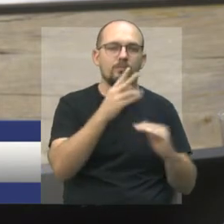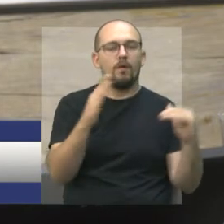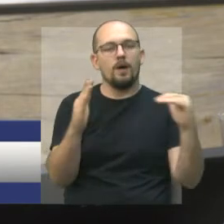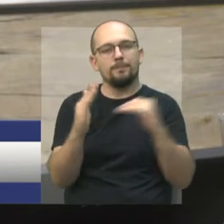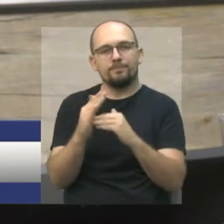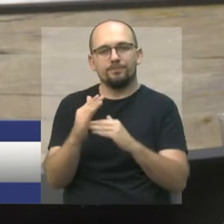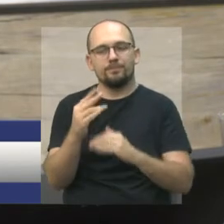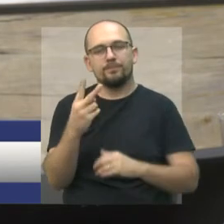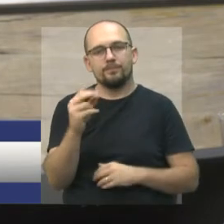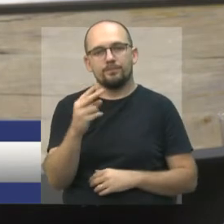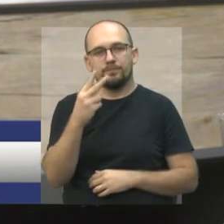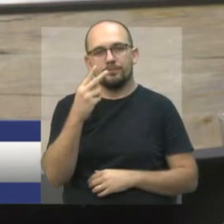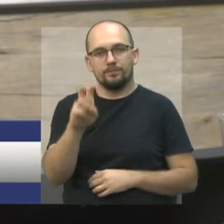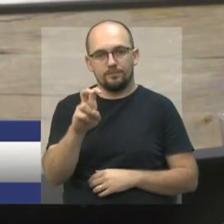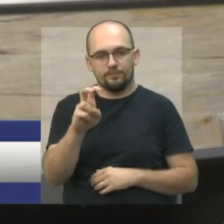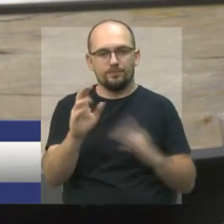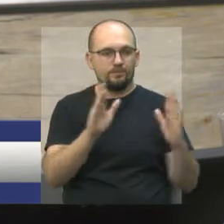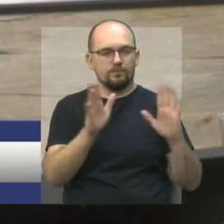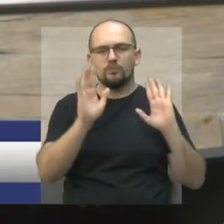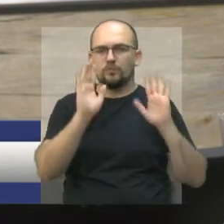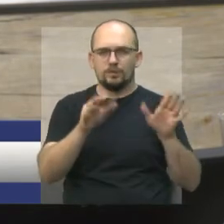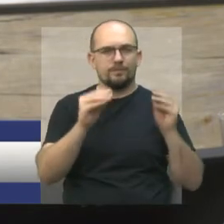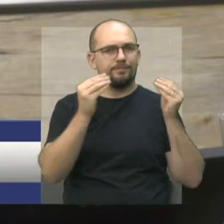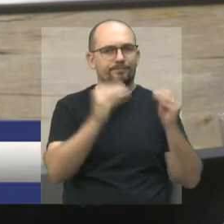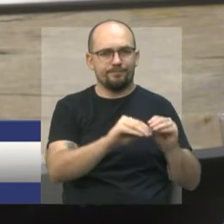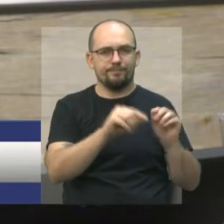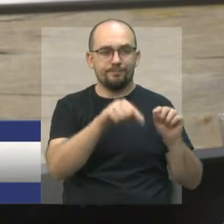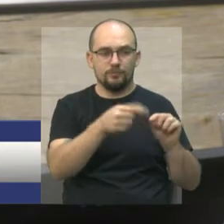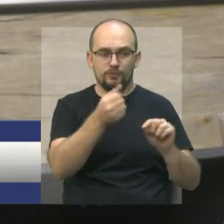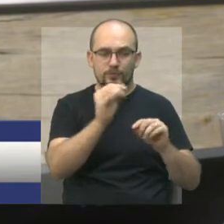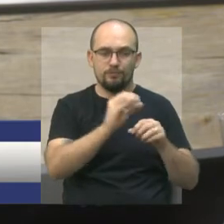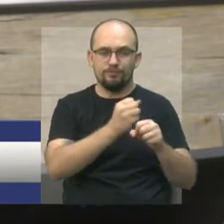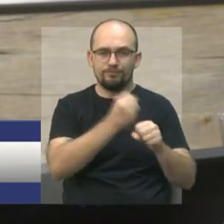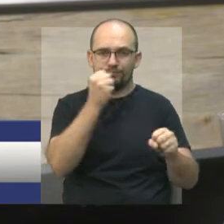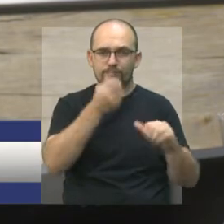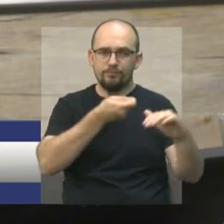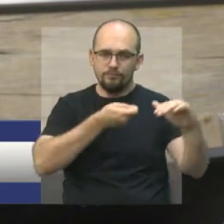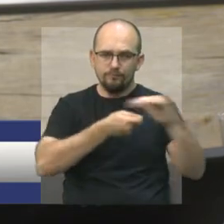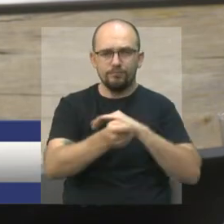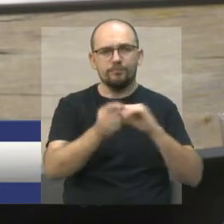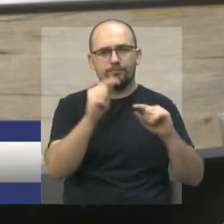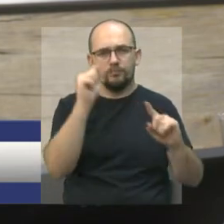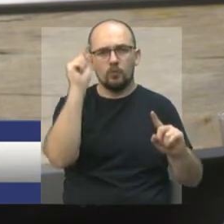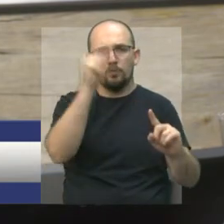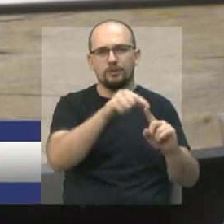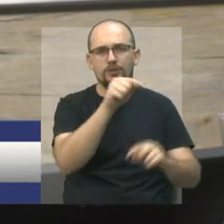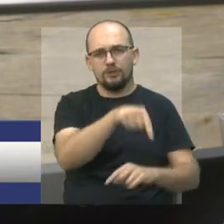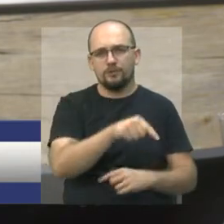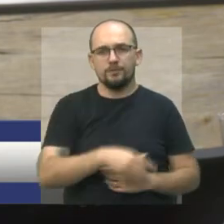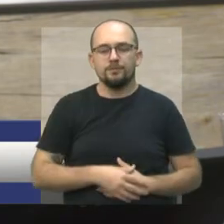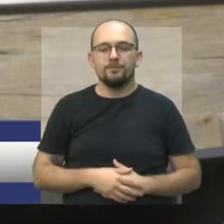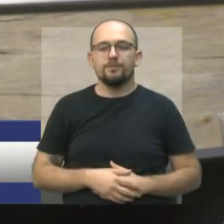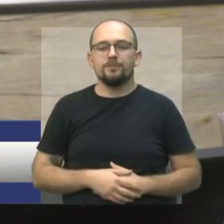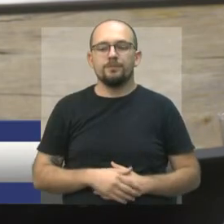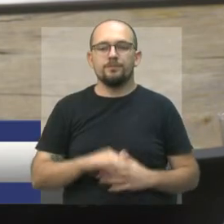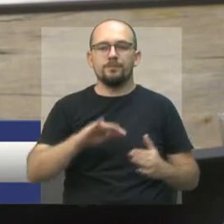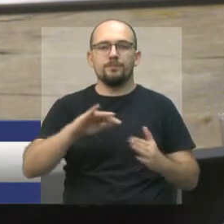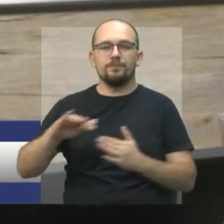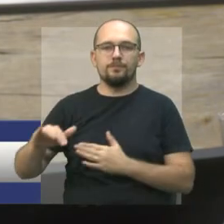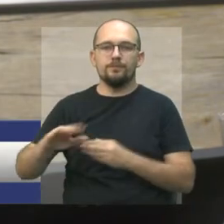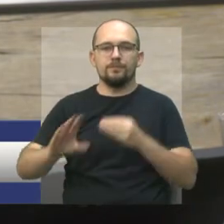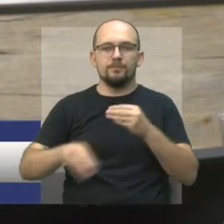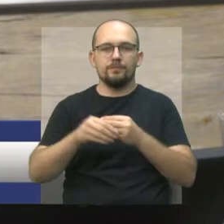a 2025, montante apto à efetivação deste objetivo. Emenda número